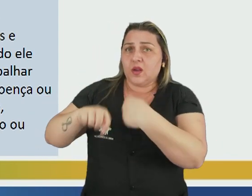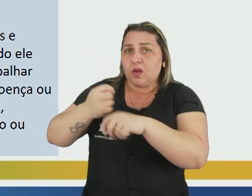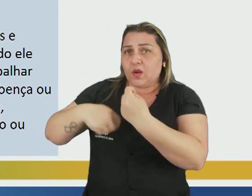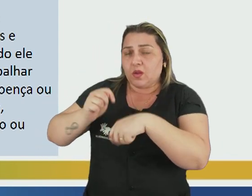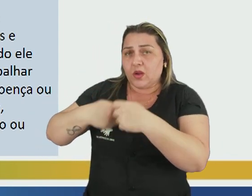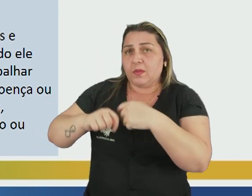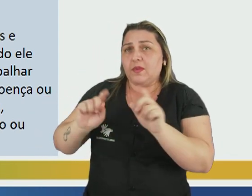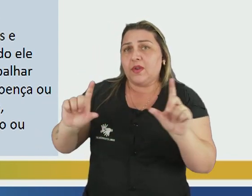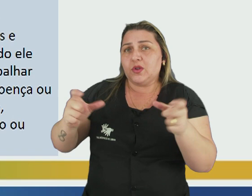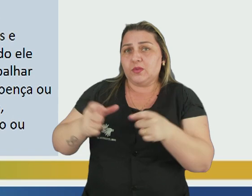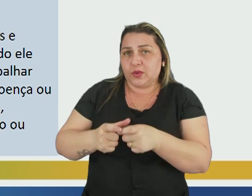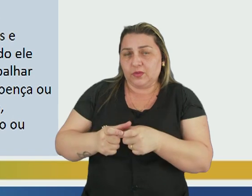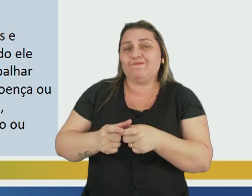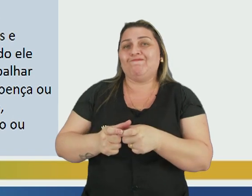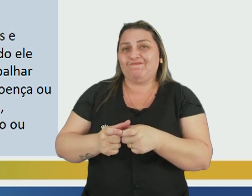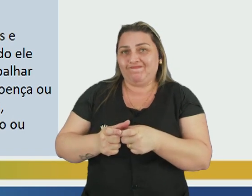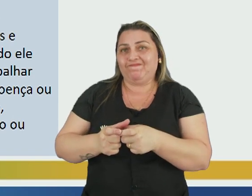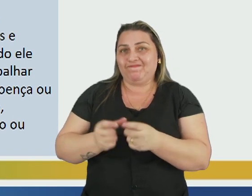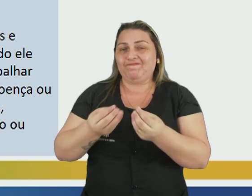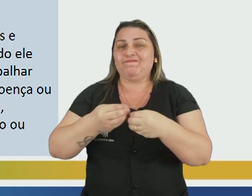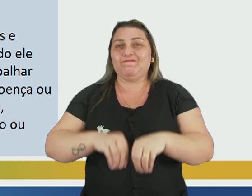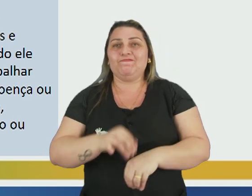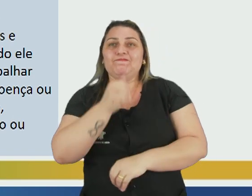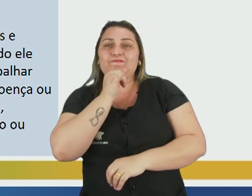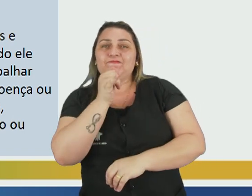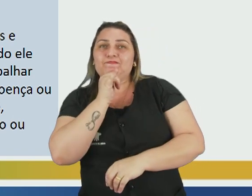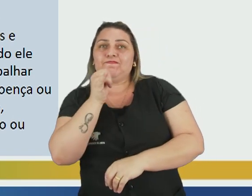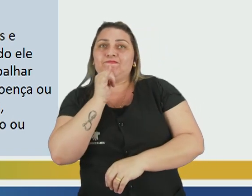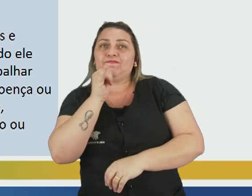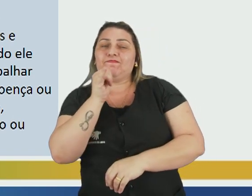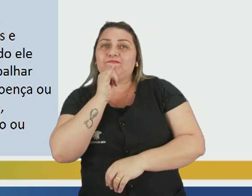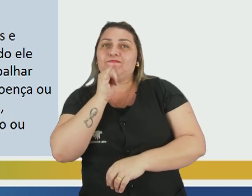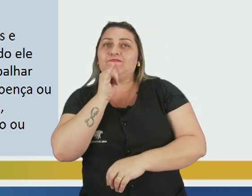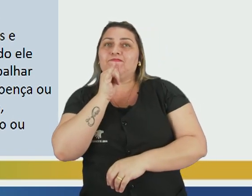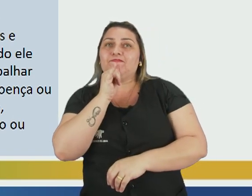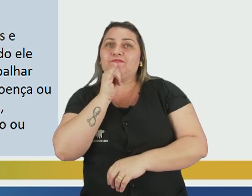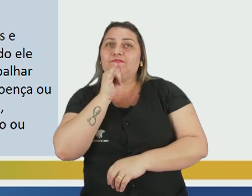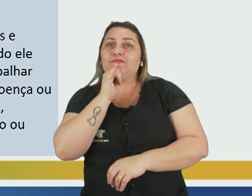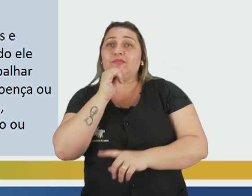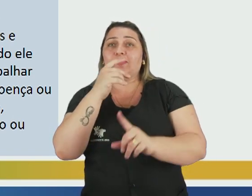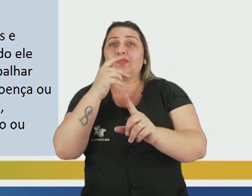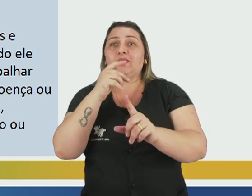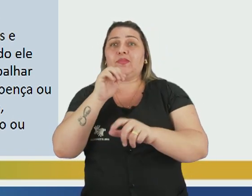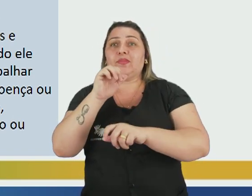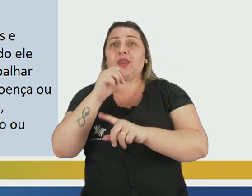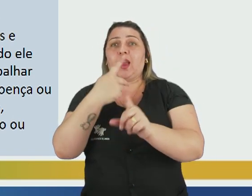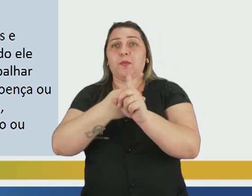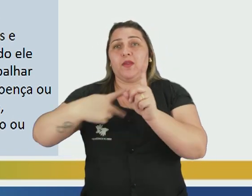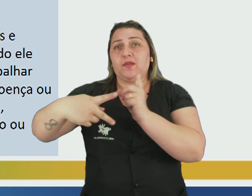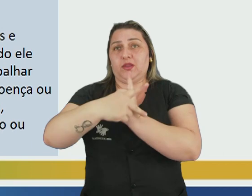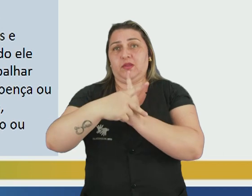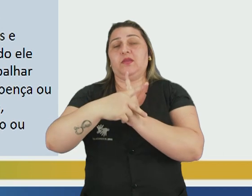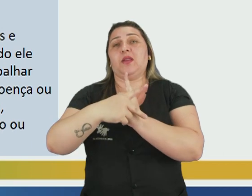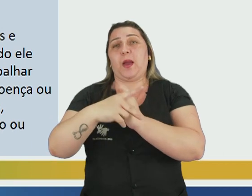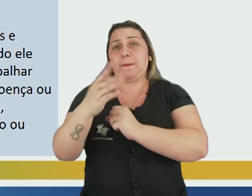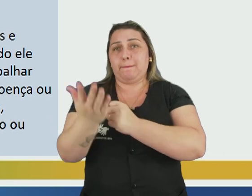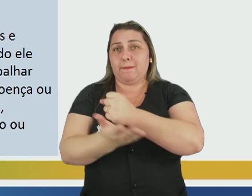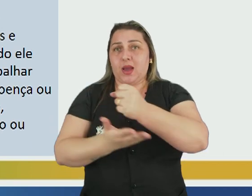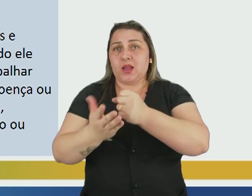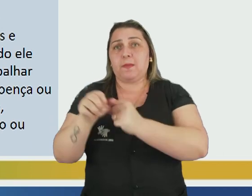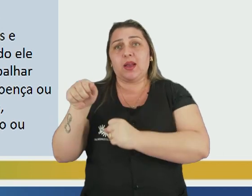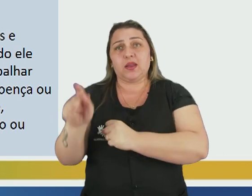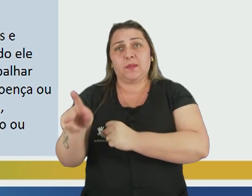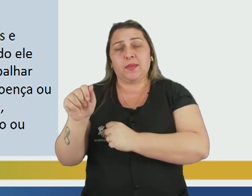vai diminuindo. Isso afeta, por exemplo, gastos sociais como a previdência social, que basicamente são as